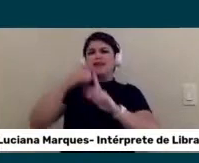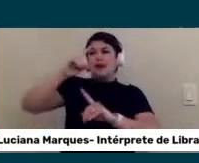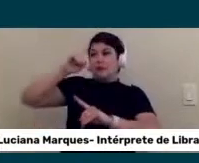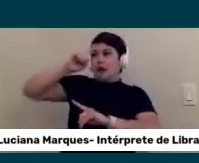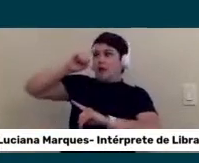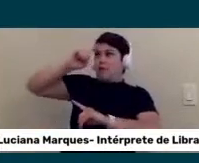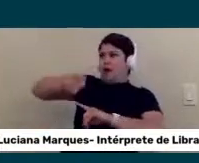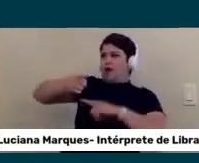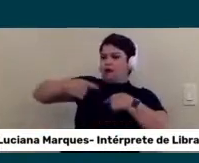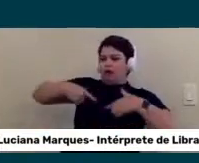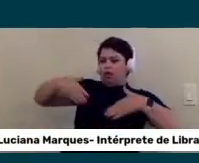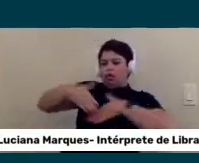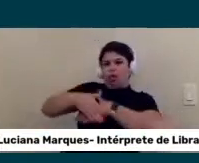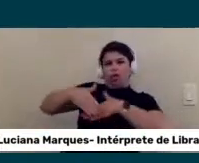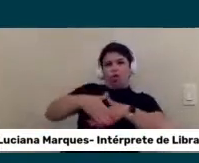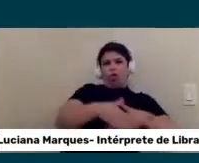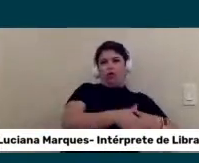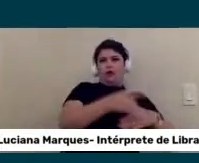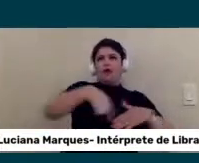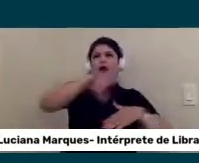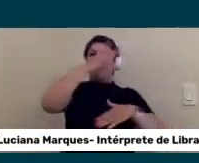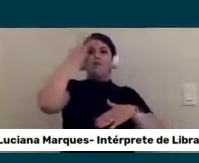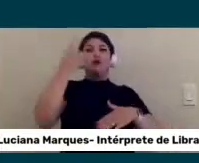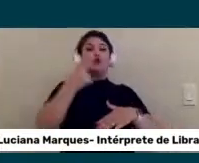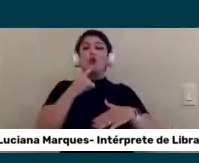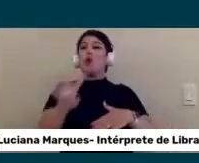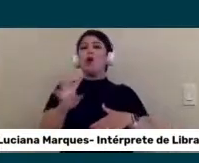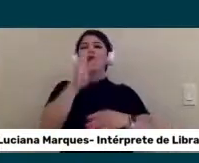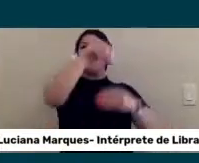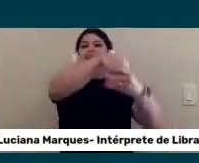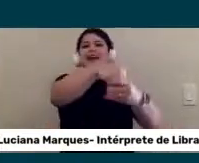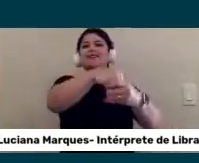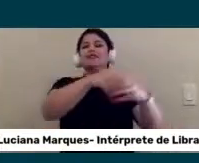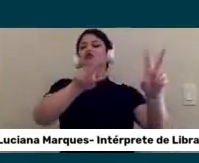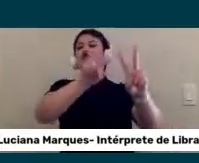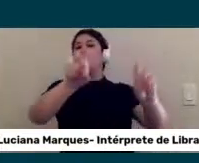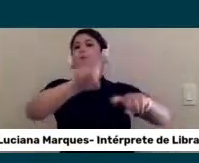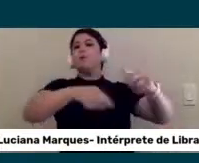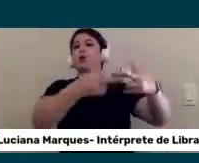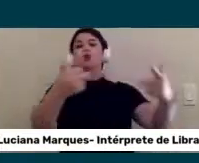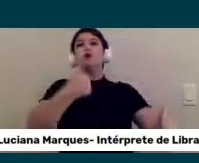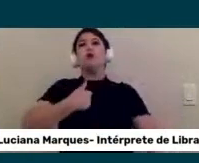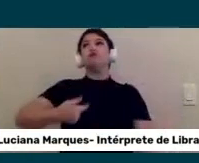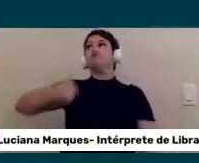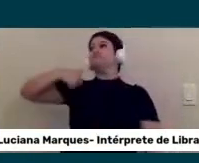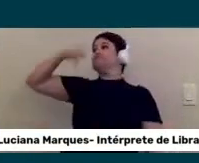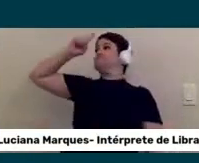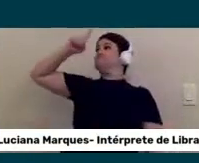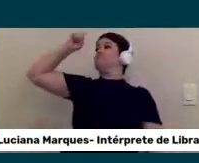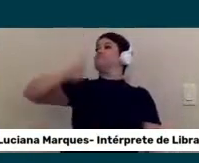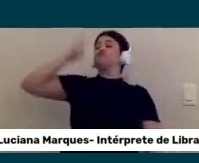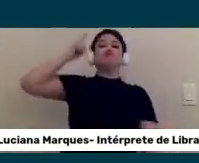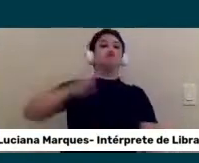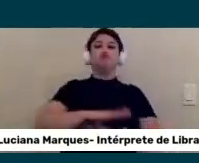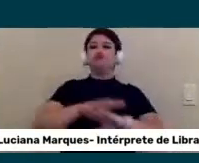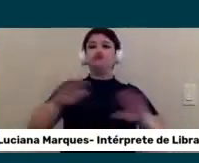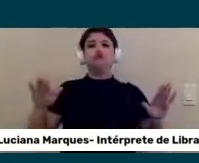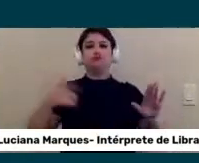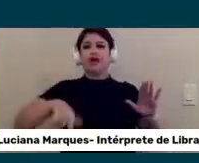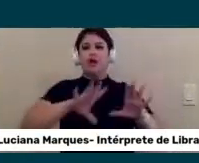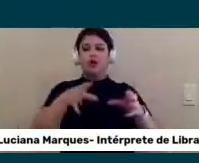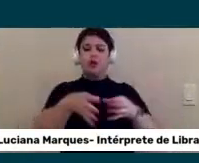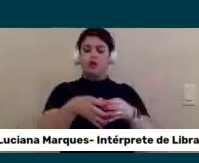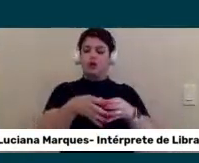sala fechada com pessoas que não estão no desenvolvimento do produto e essas decisões chegam para os times de